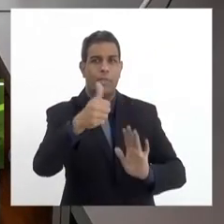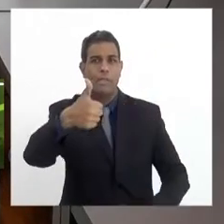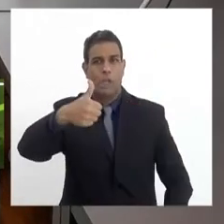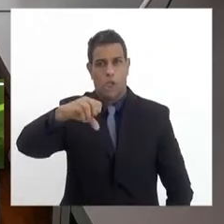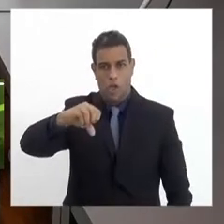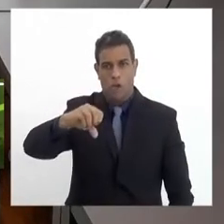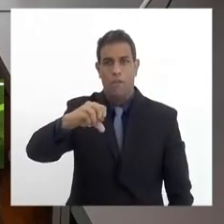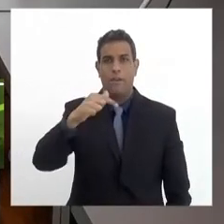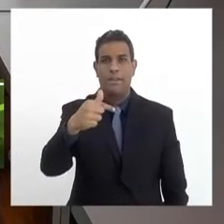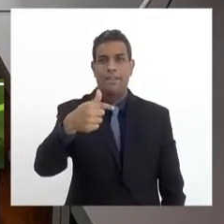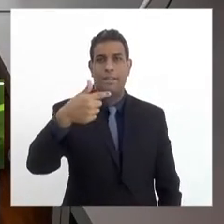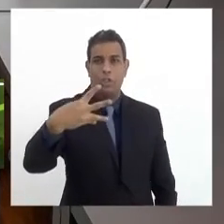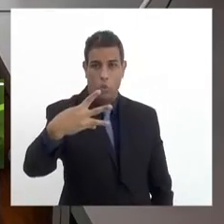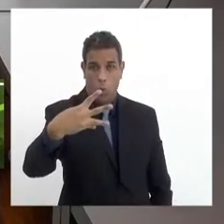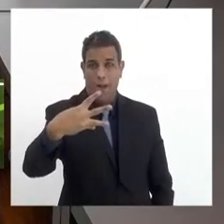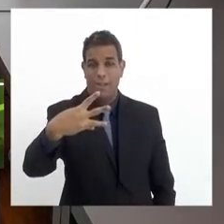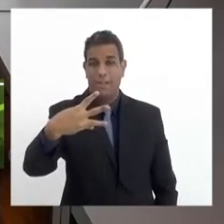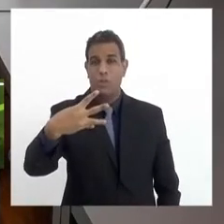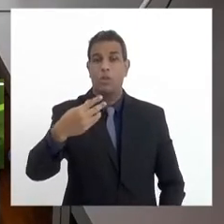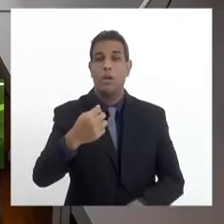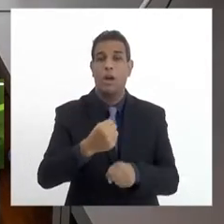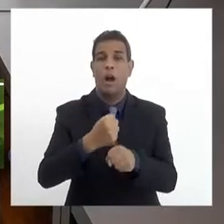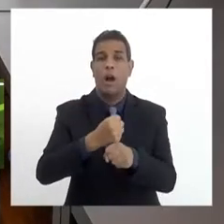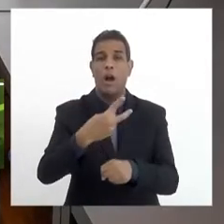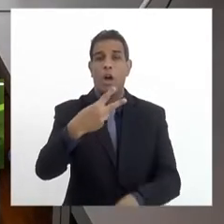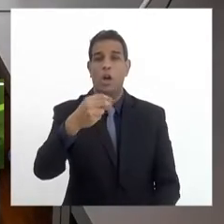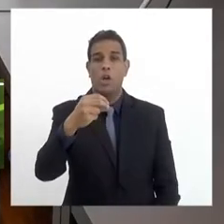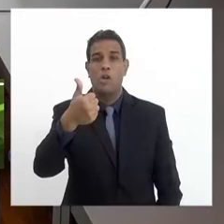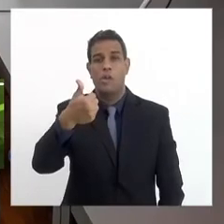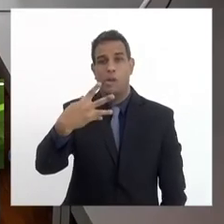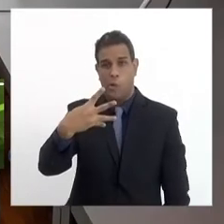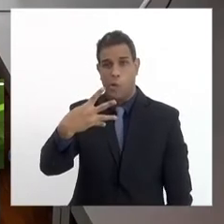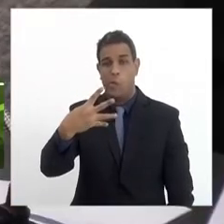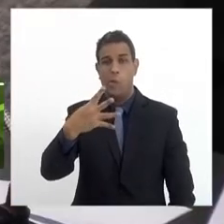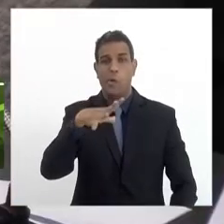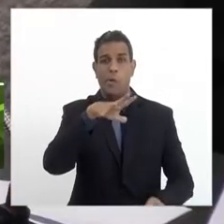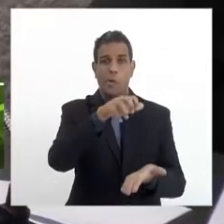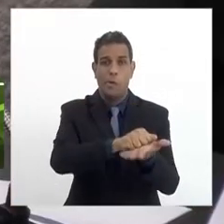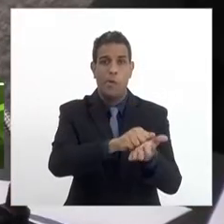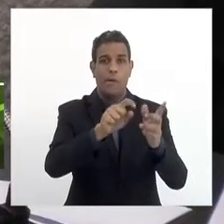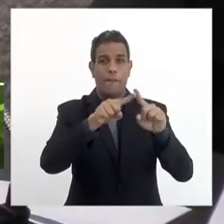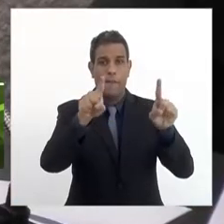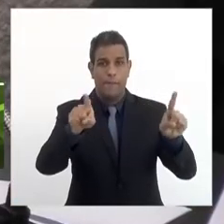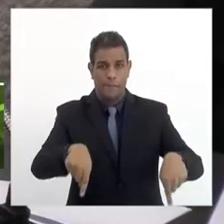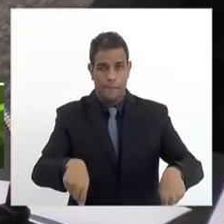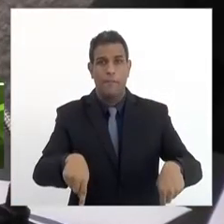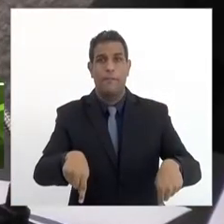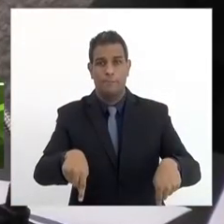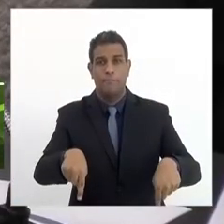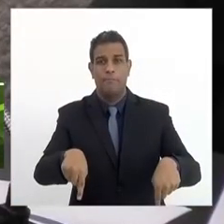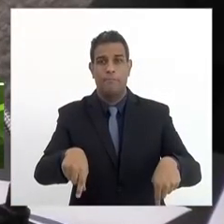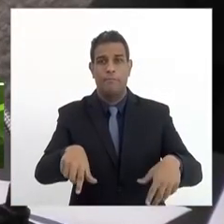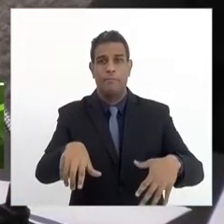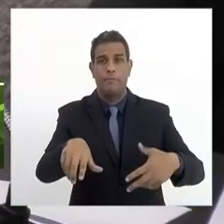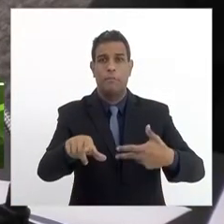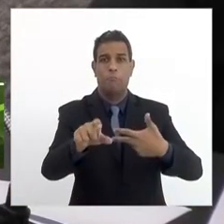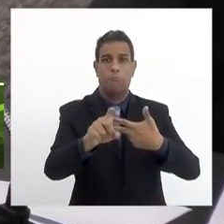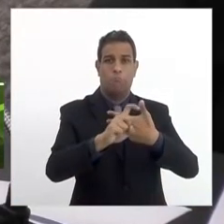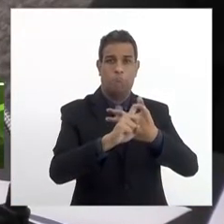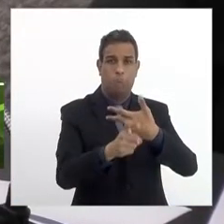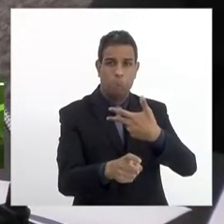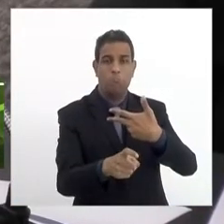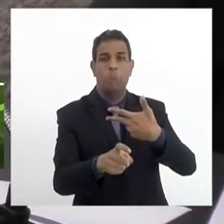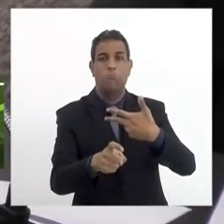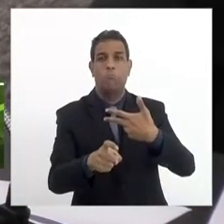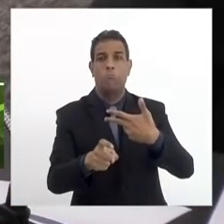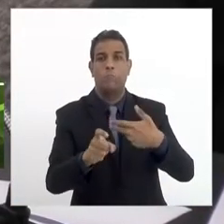1974 de 92, que fala sobre a matrícula de servidores públicos da administração direta e indireta dos poderes executivo,